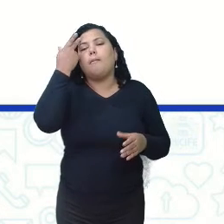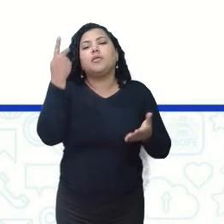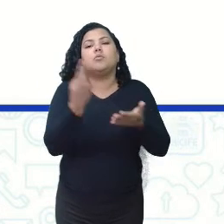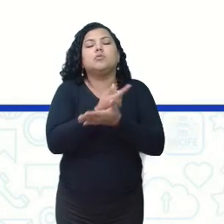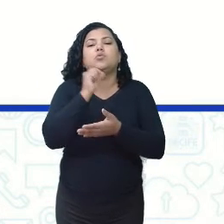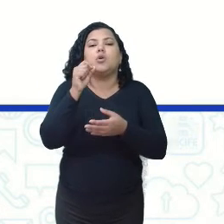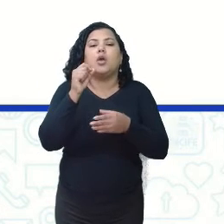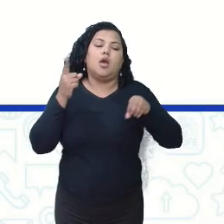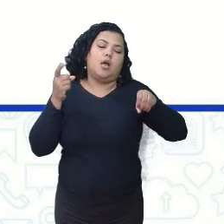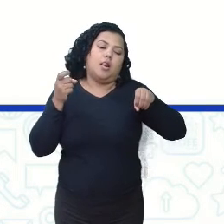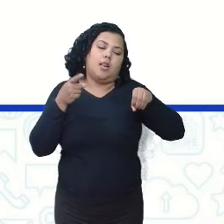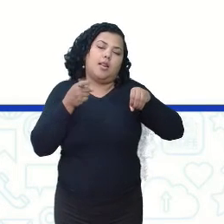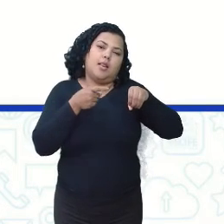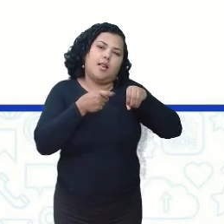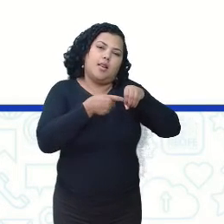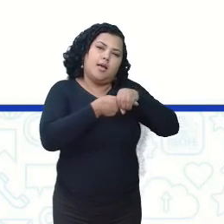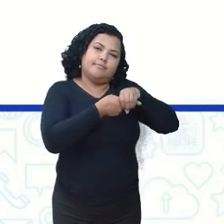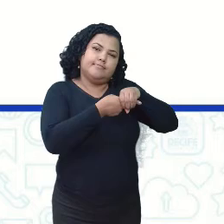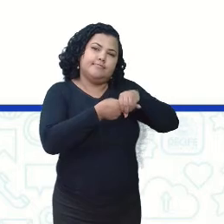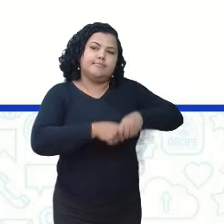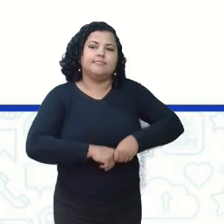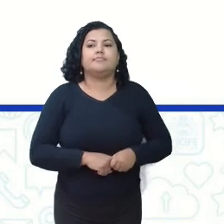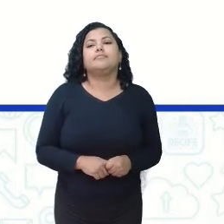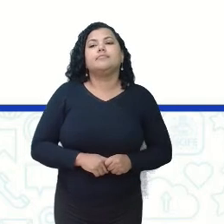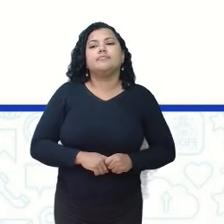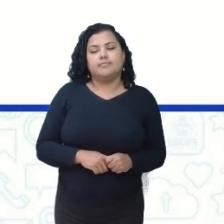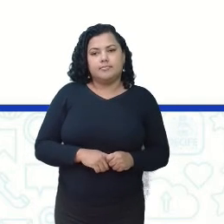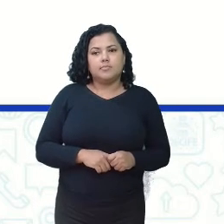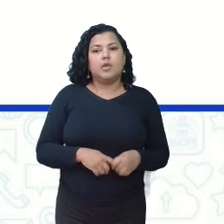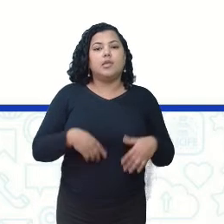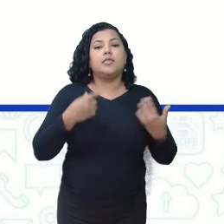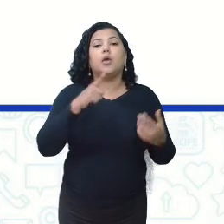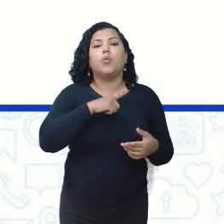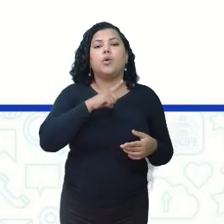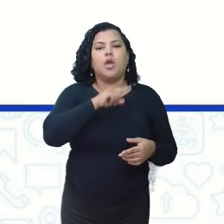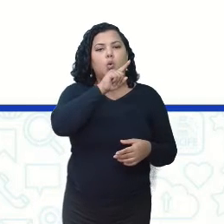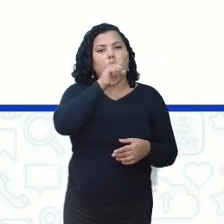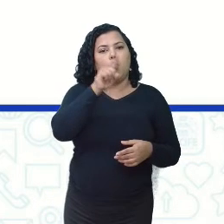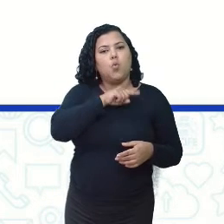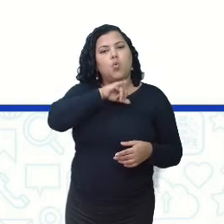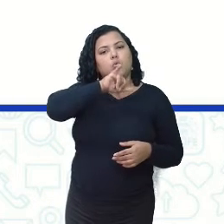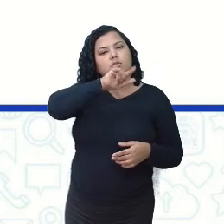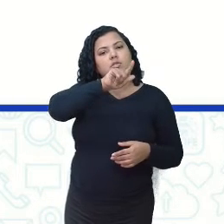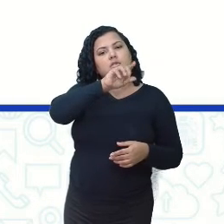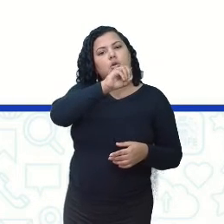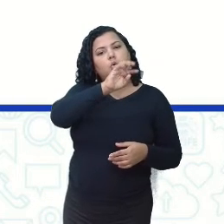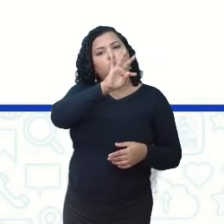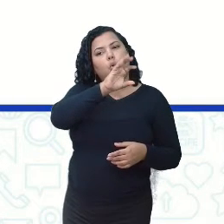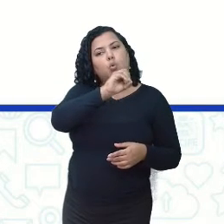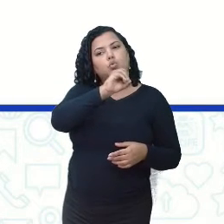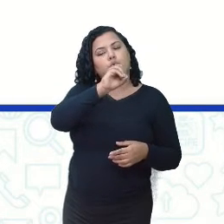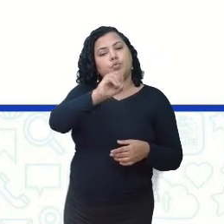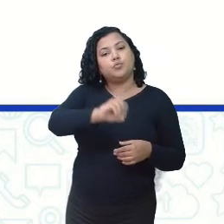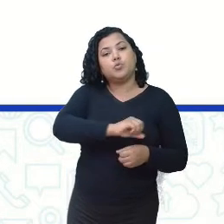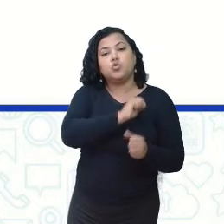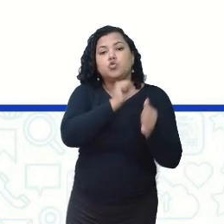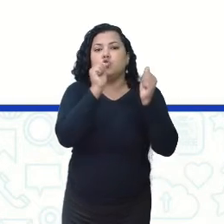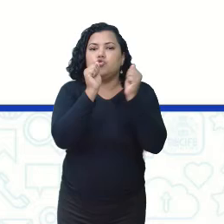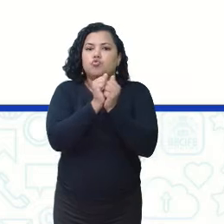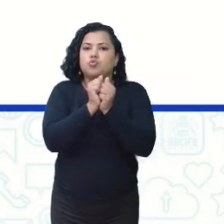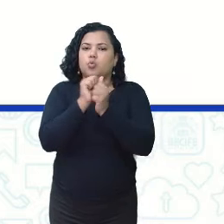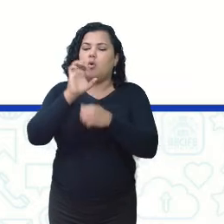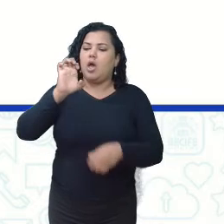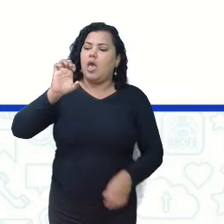fecundação. Ou seja, a formação de um zigoto a partir do ovócito e do